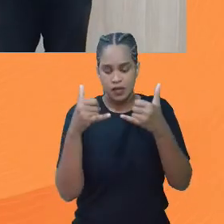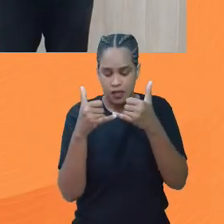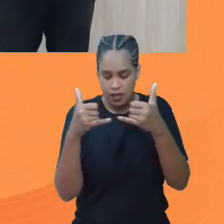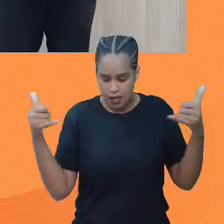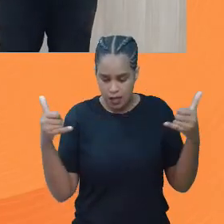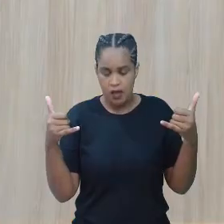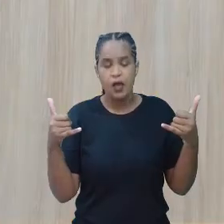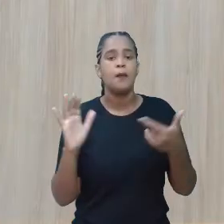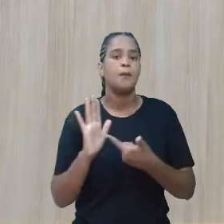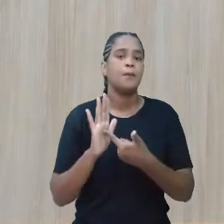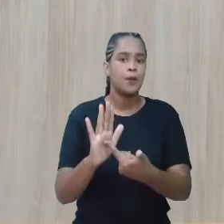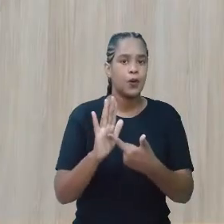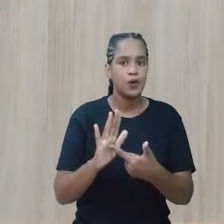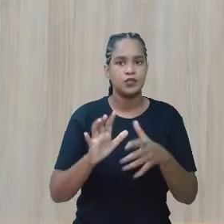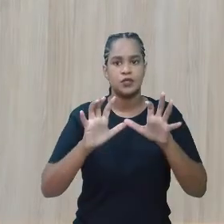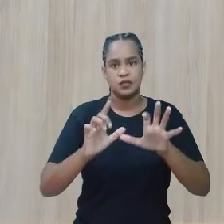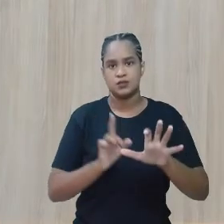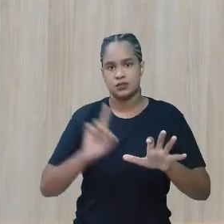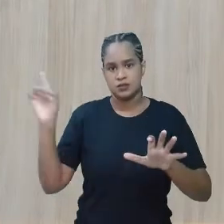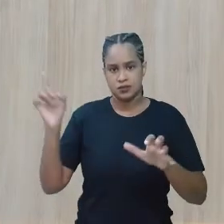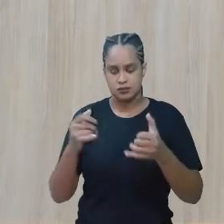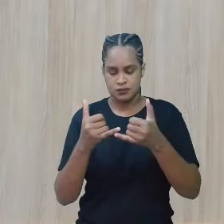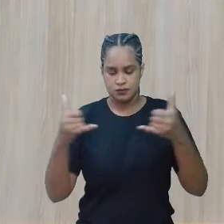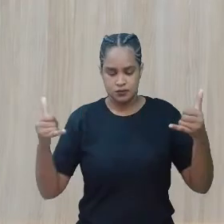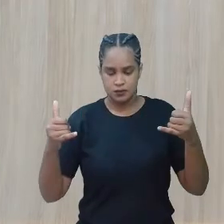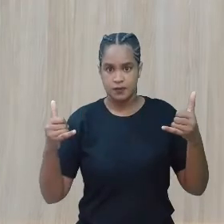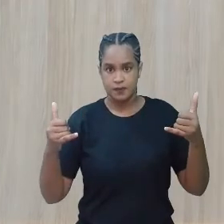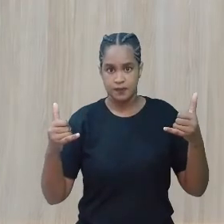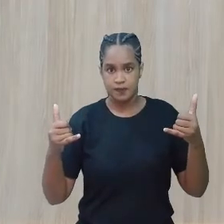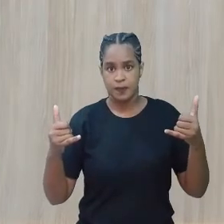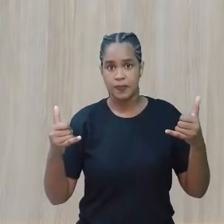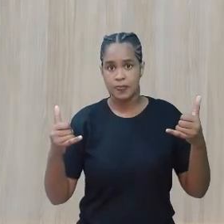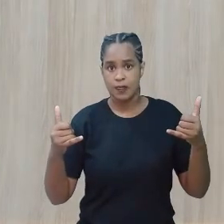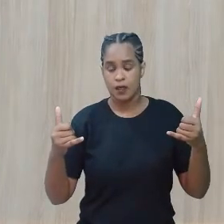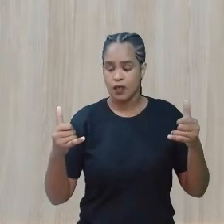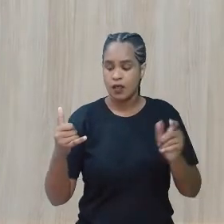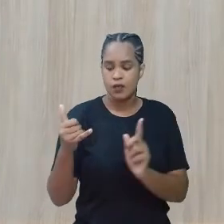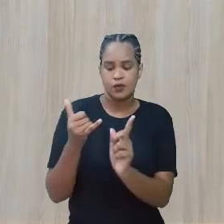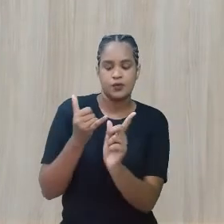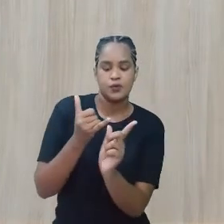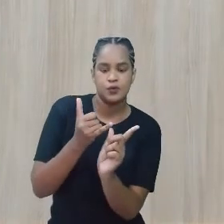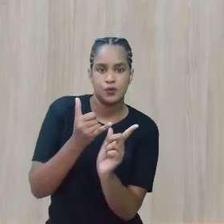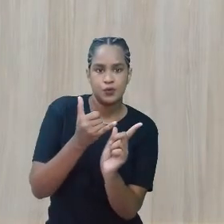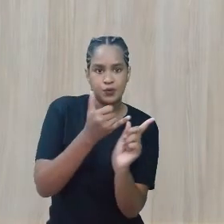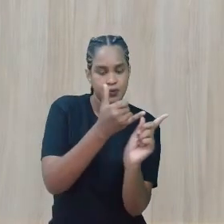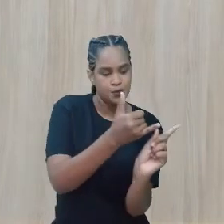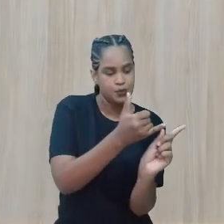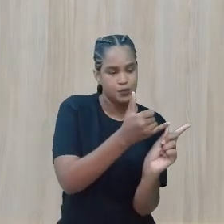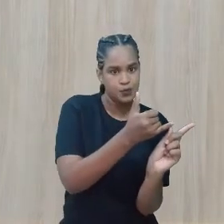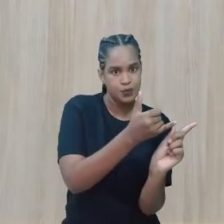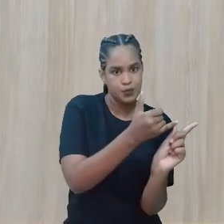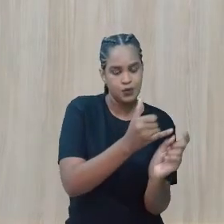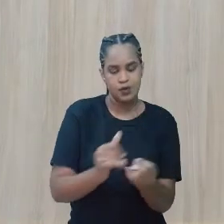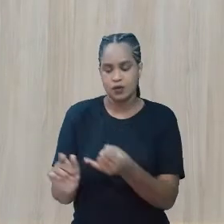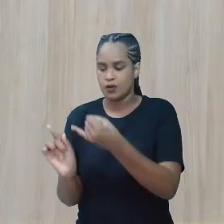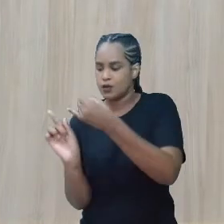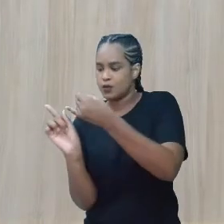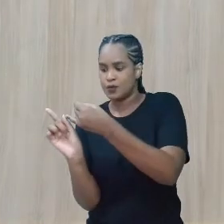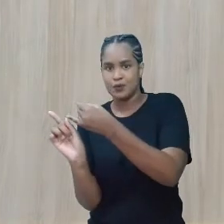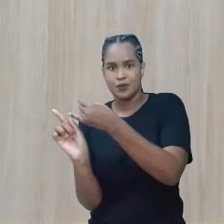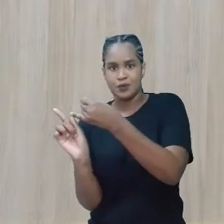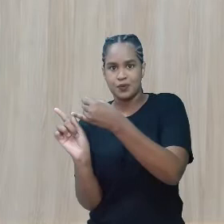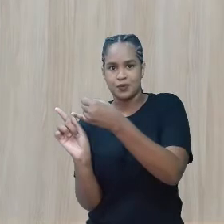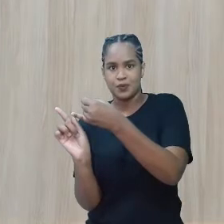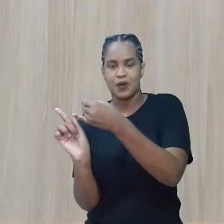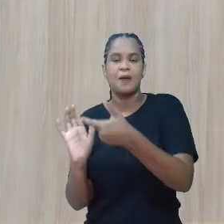é indicada desta forma, certo? E essas duas setinhas aí que está circulando, aparecendo na sua tela,